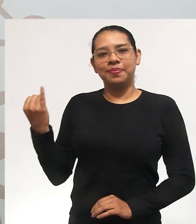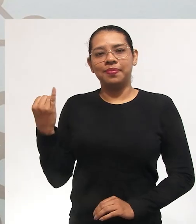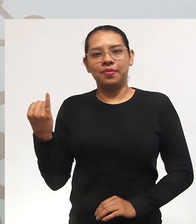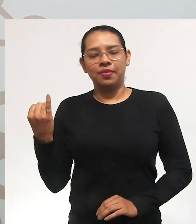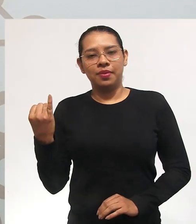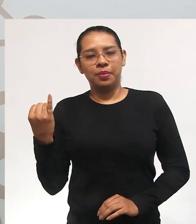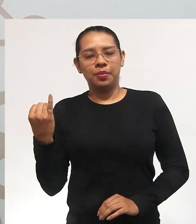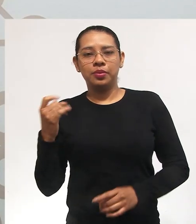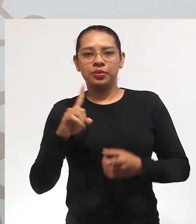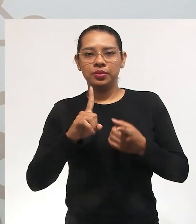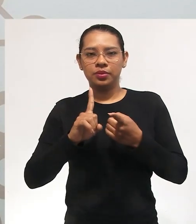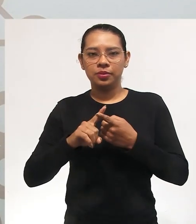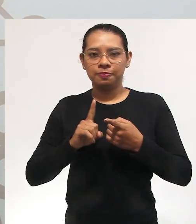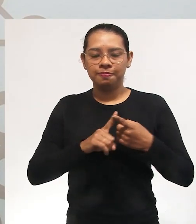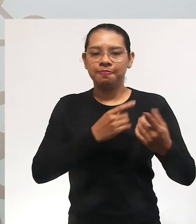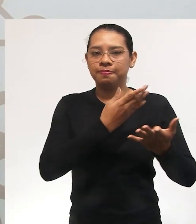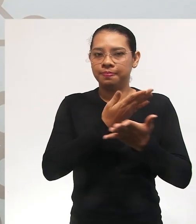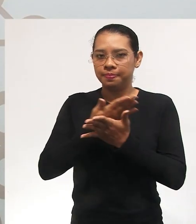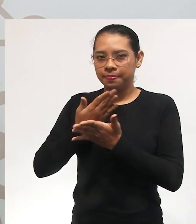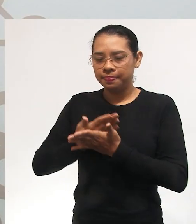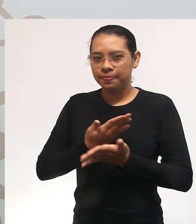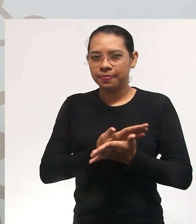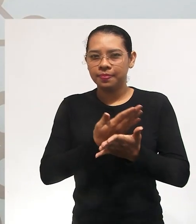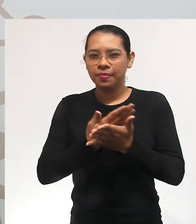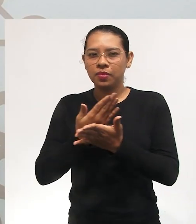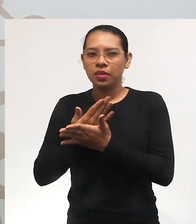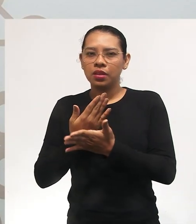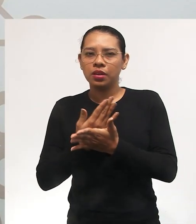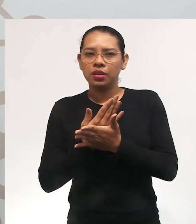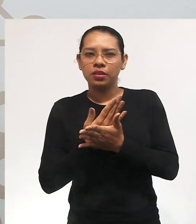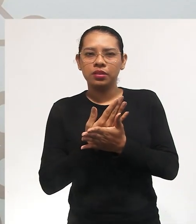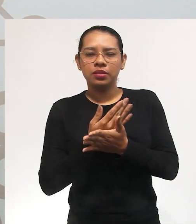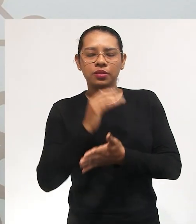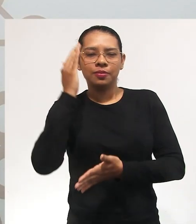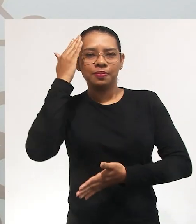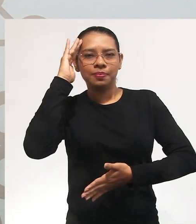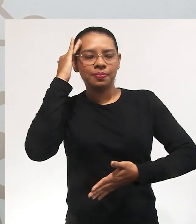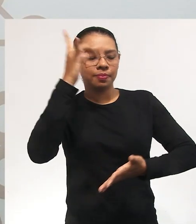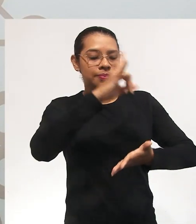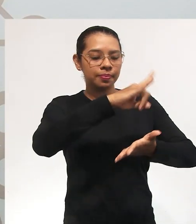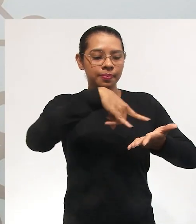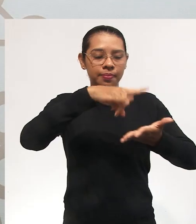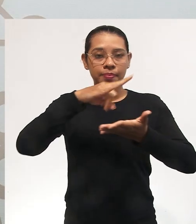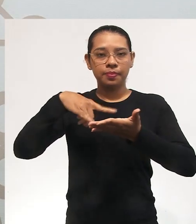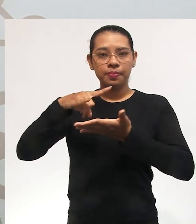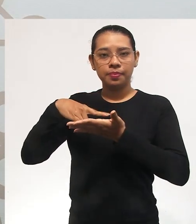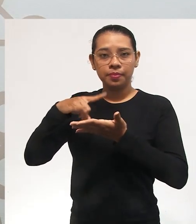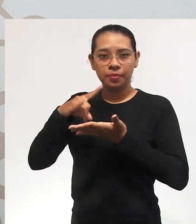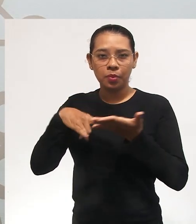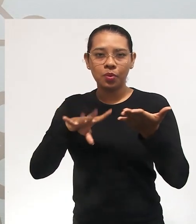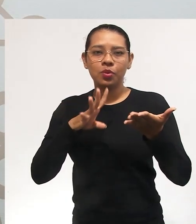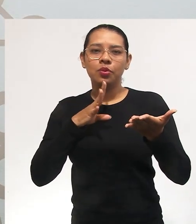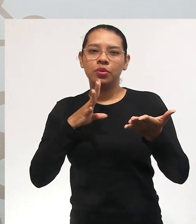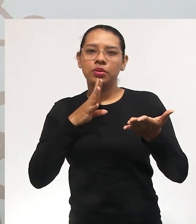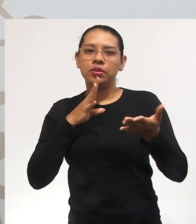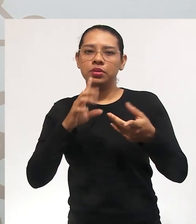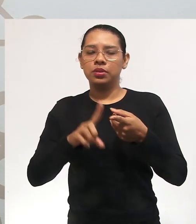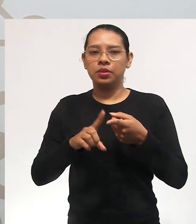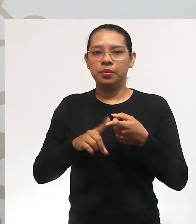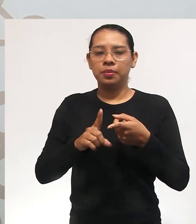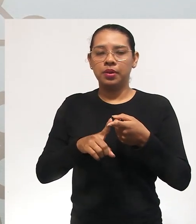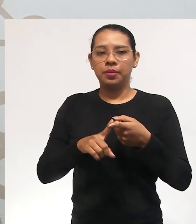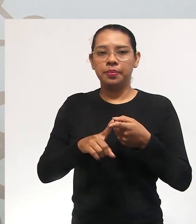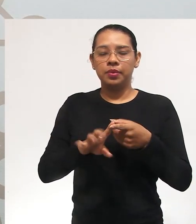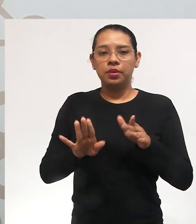essa questão do estudo, né? de conhecer o documento, porque, como a professora Francelena